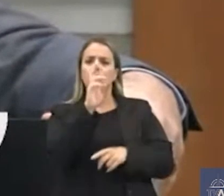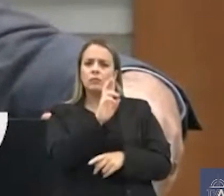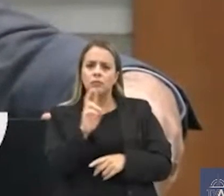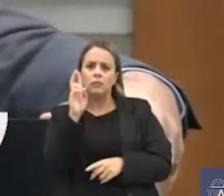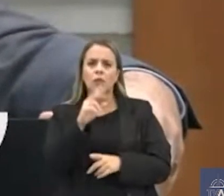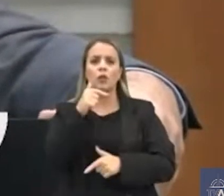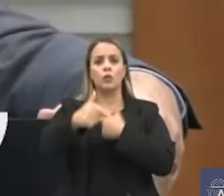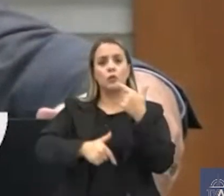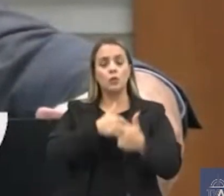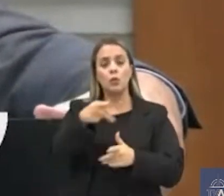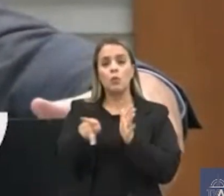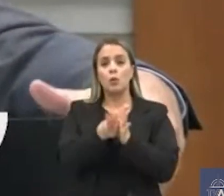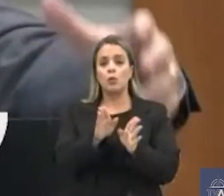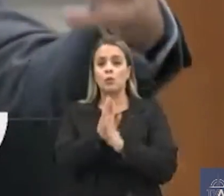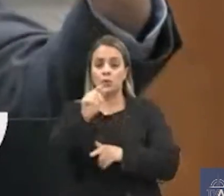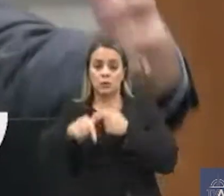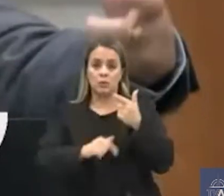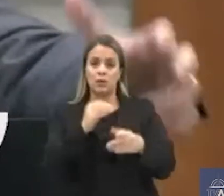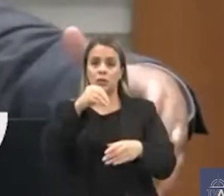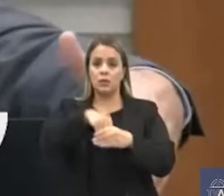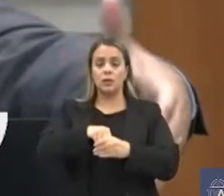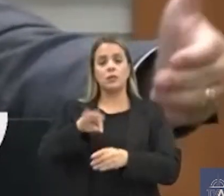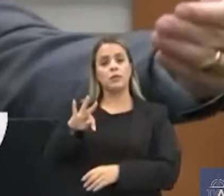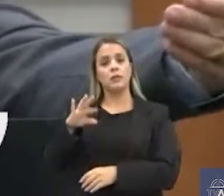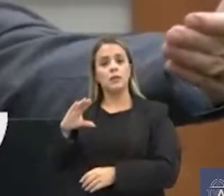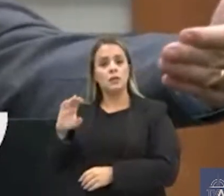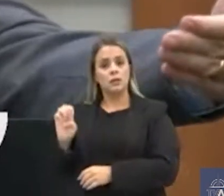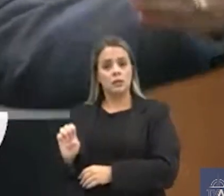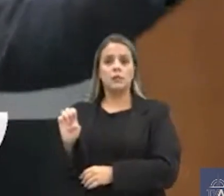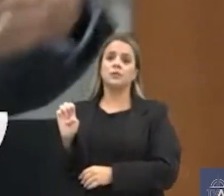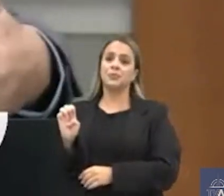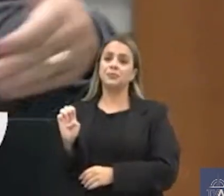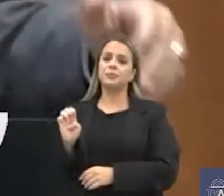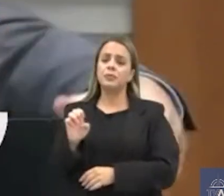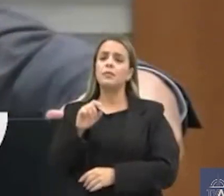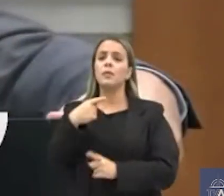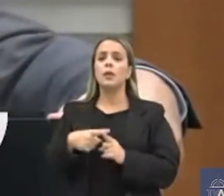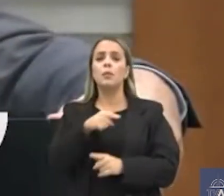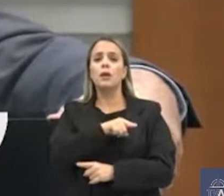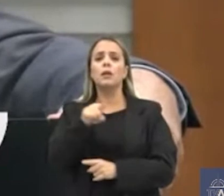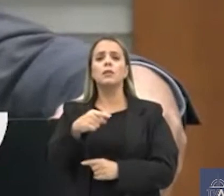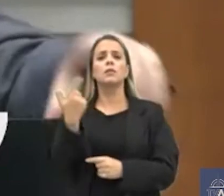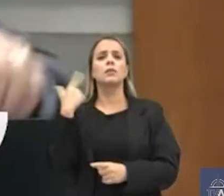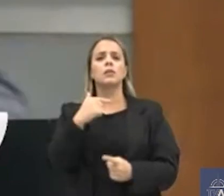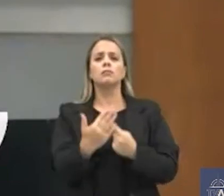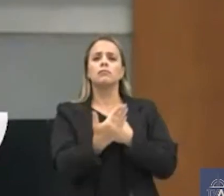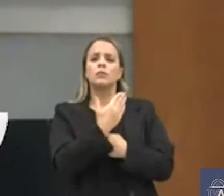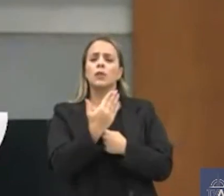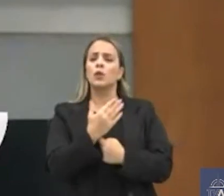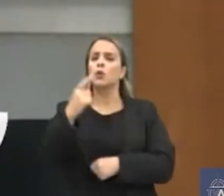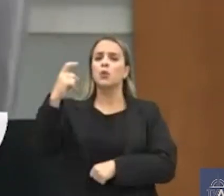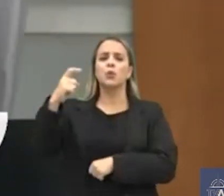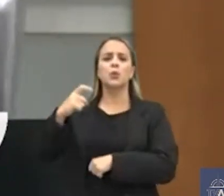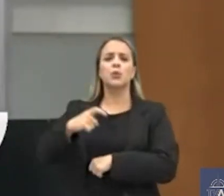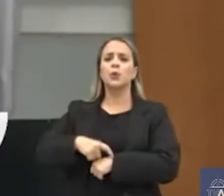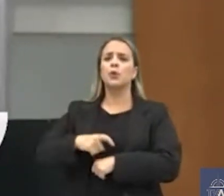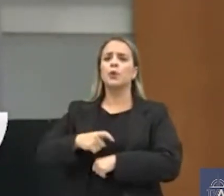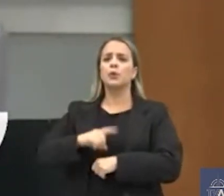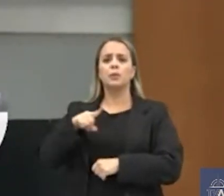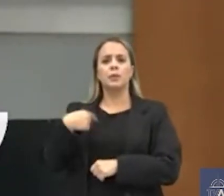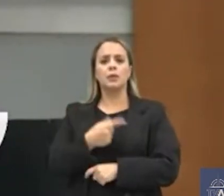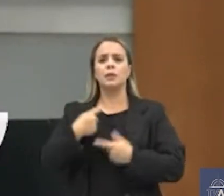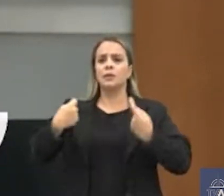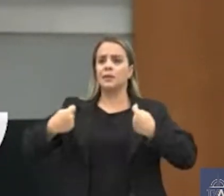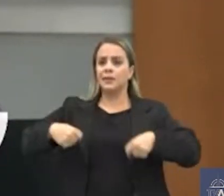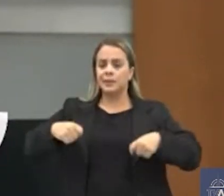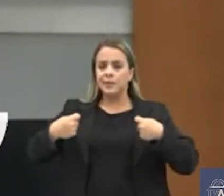os auditores do Tribunal de Contas tem feito e auxilia essa casa no momento em que nós precisamos